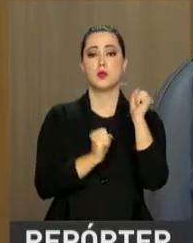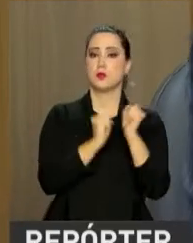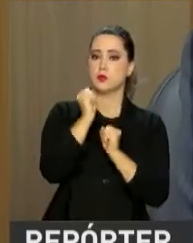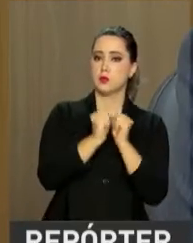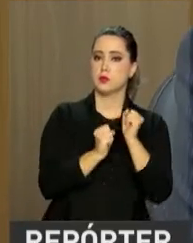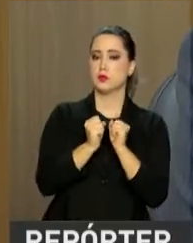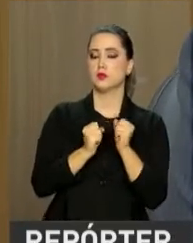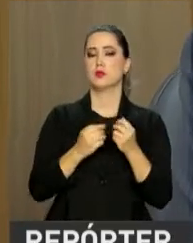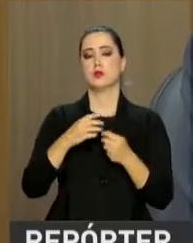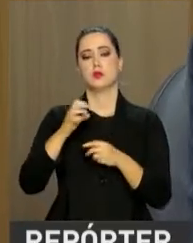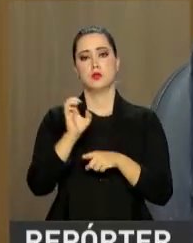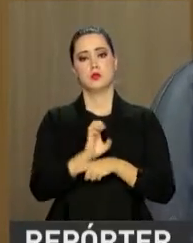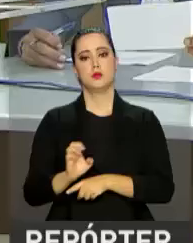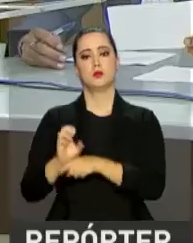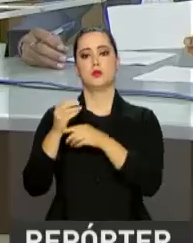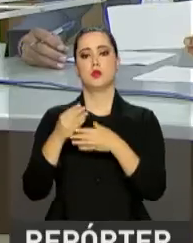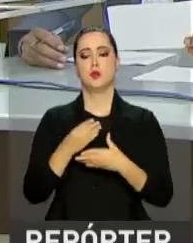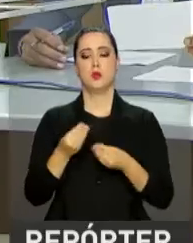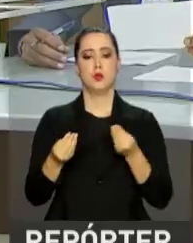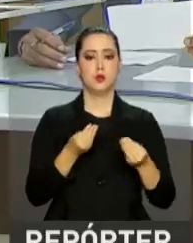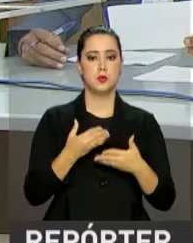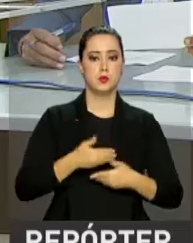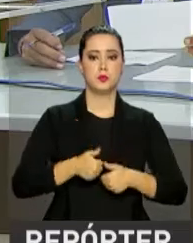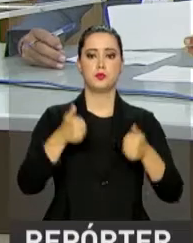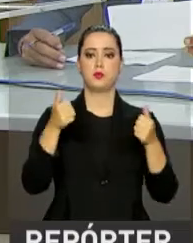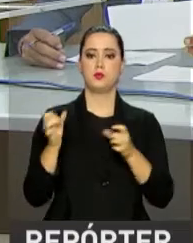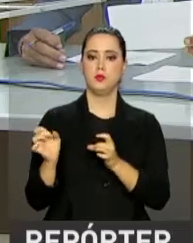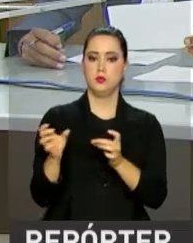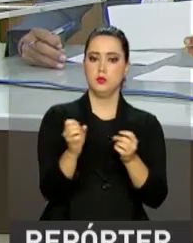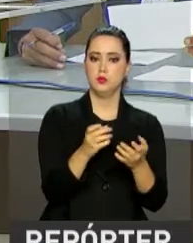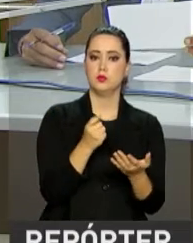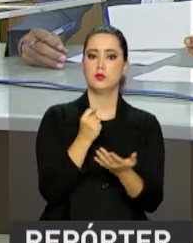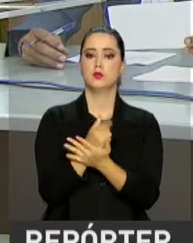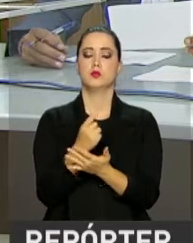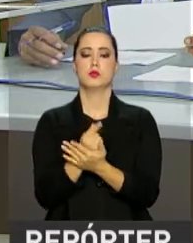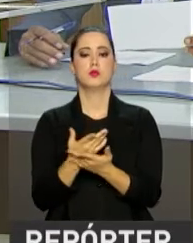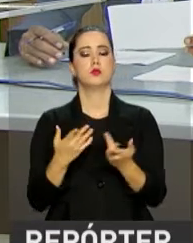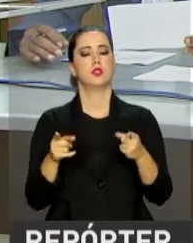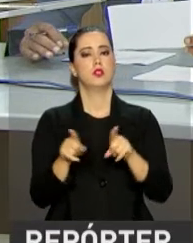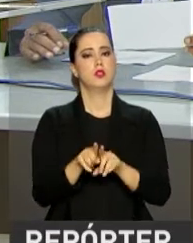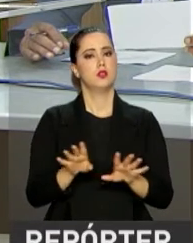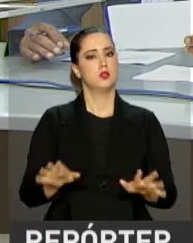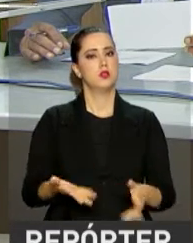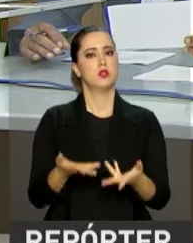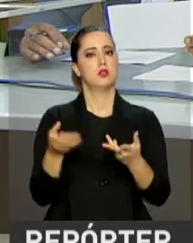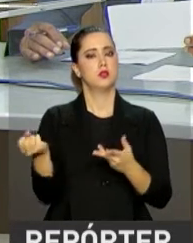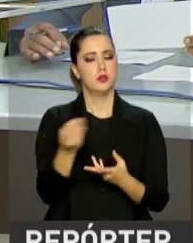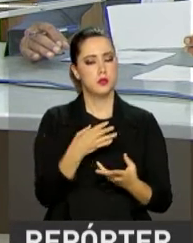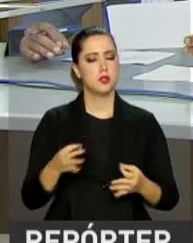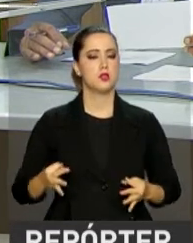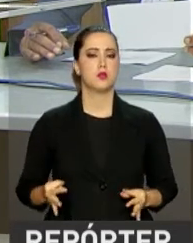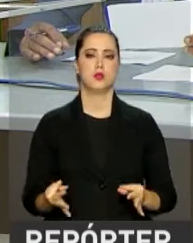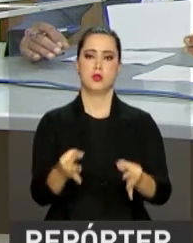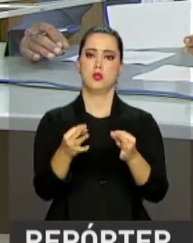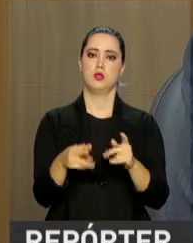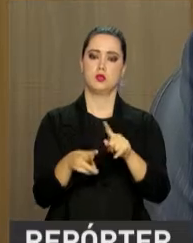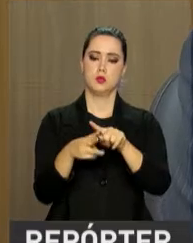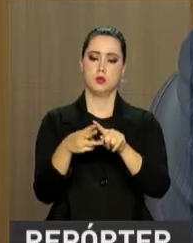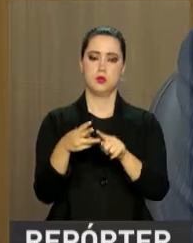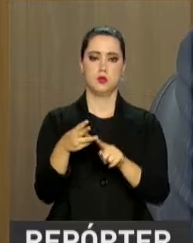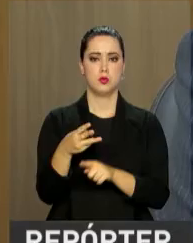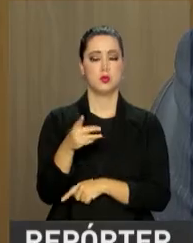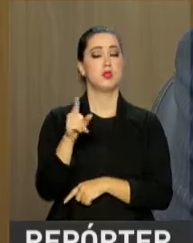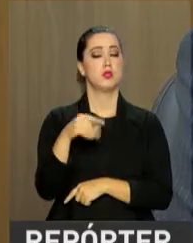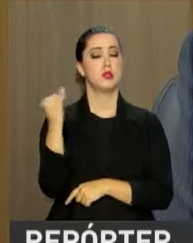com melhorar a competitividade e como é estimular a inovação esses três vetores são